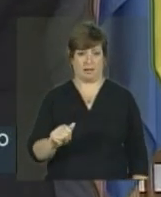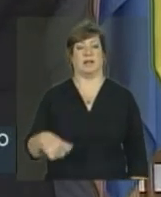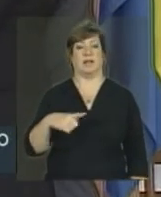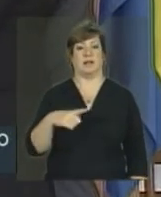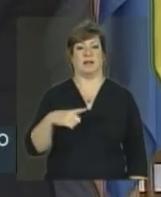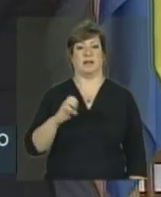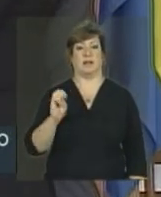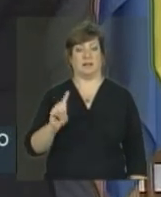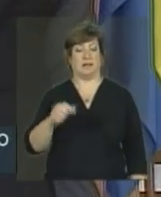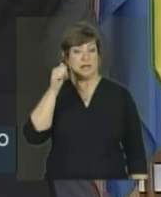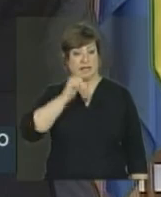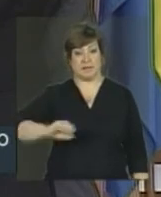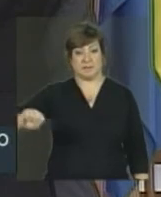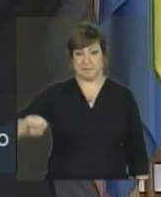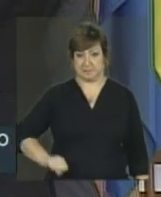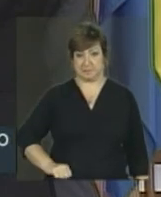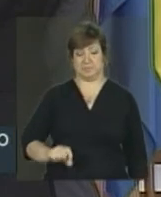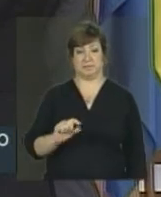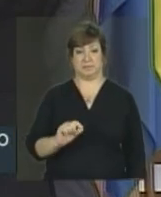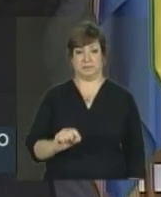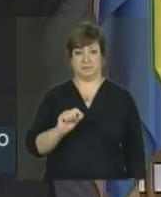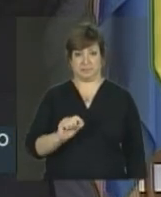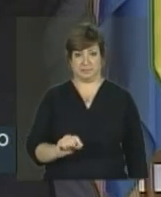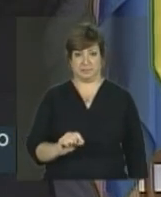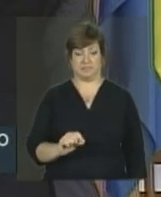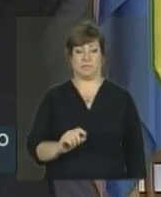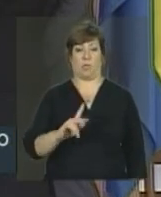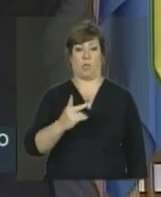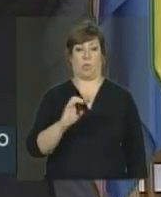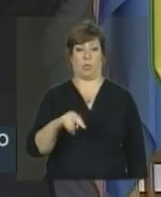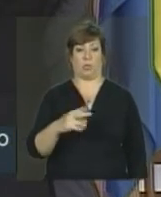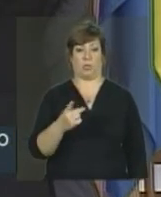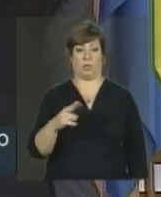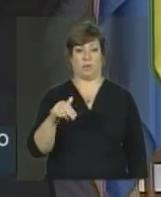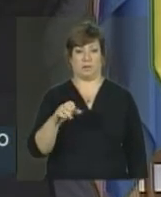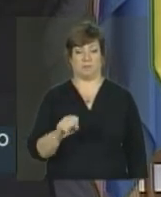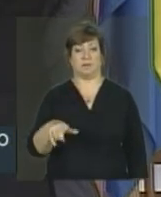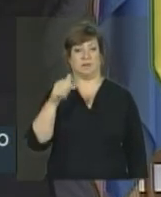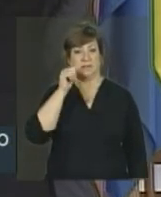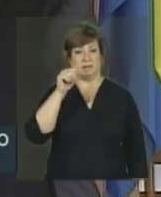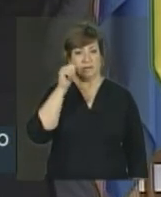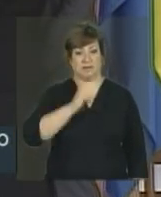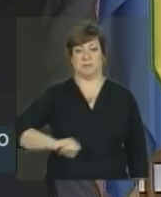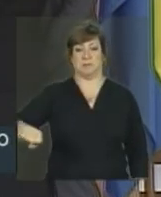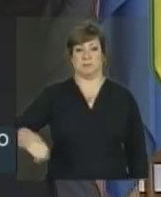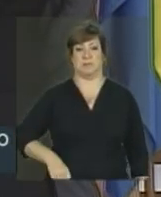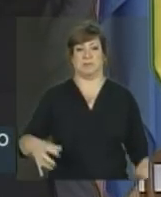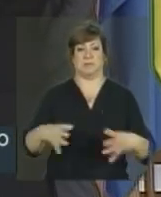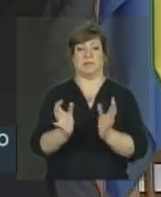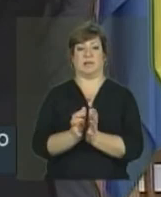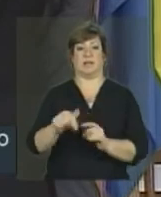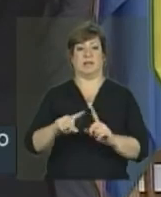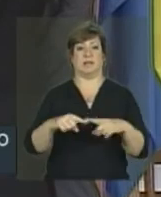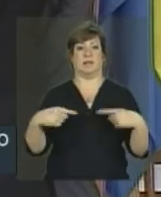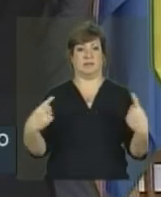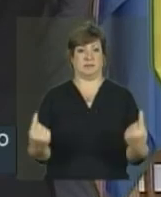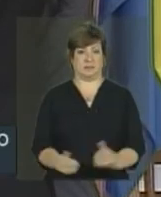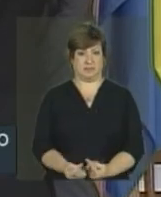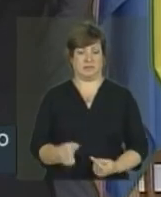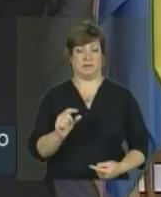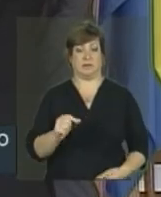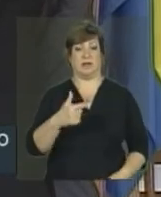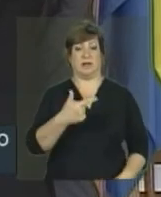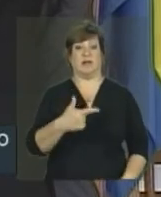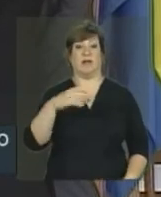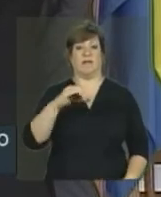Esta, a embaixadora de Honduras, a primeira embaixadora nesta cerimônia, no total